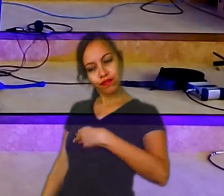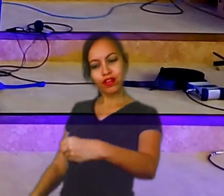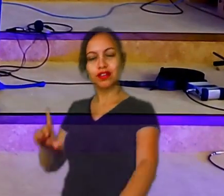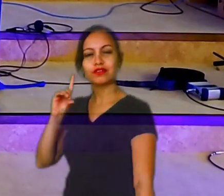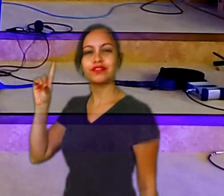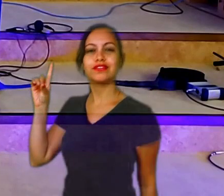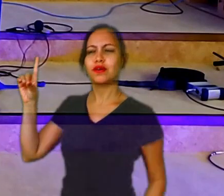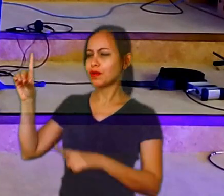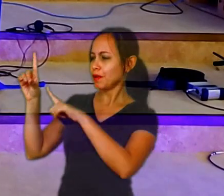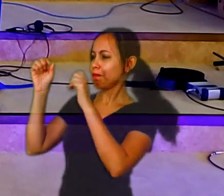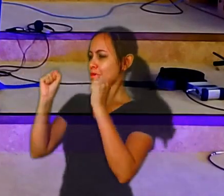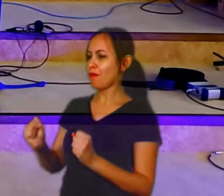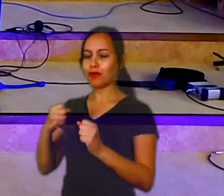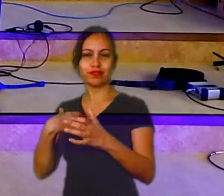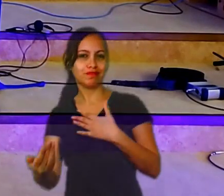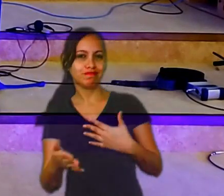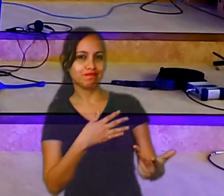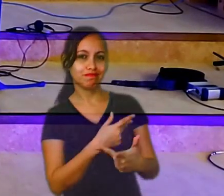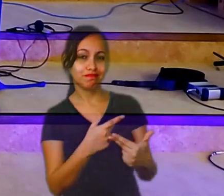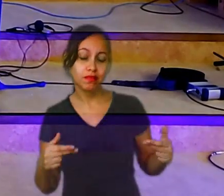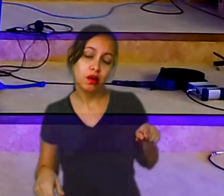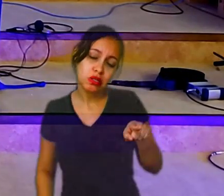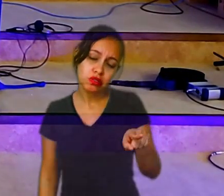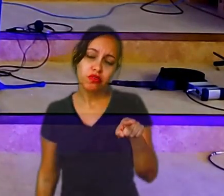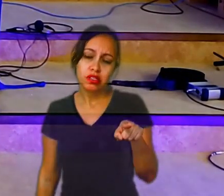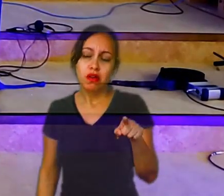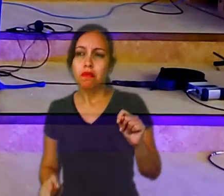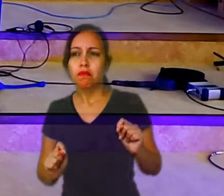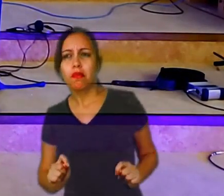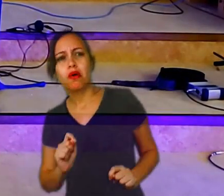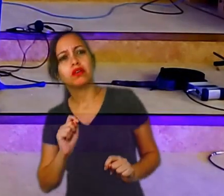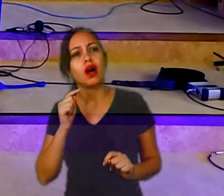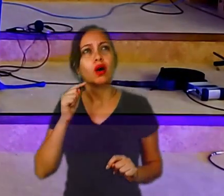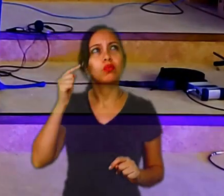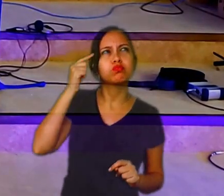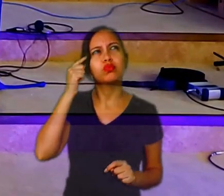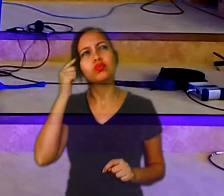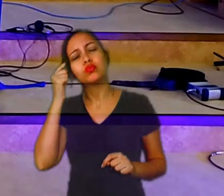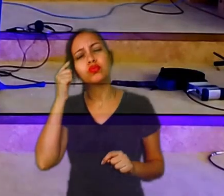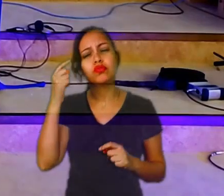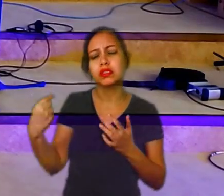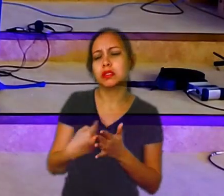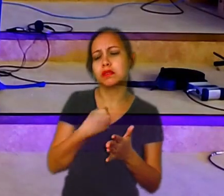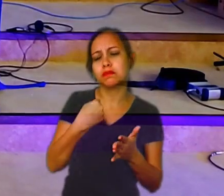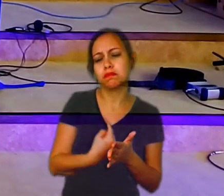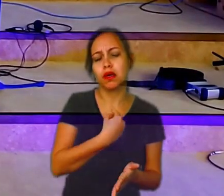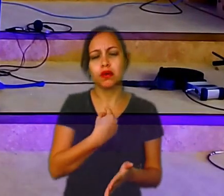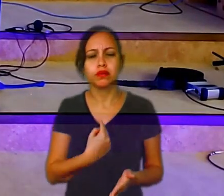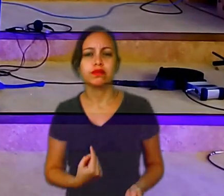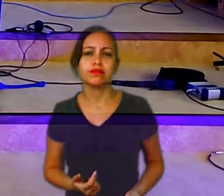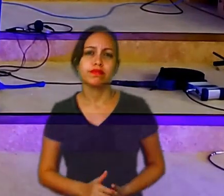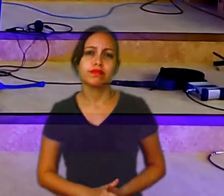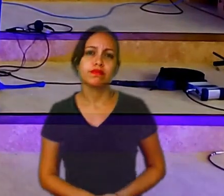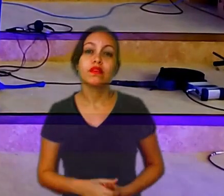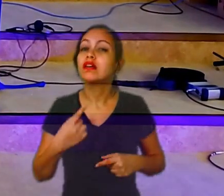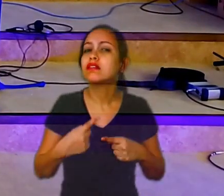queridos. Mas você pode estar aí se indagando, ou se perguntando, ou se questionando: